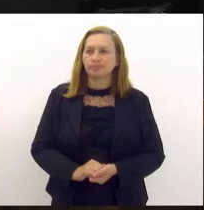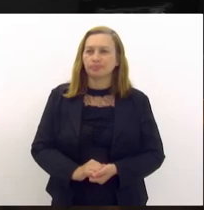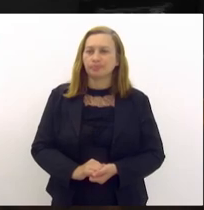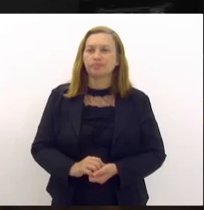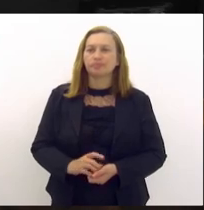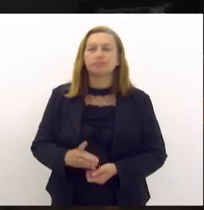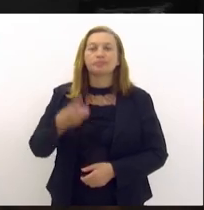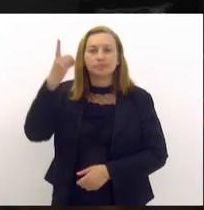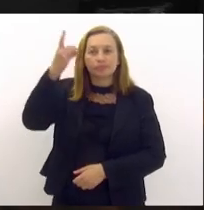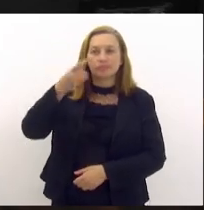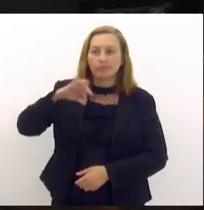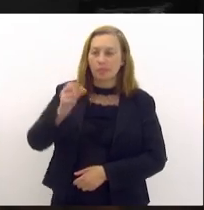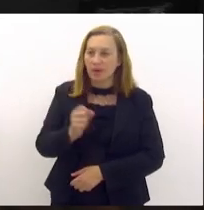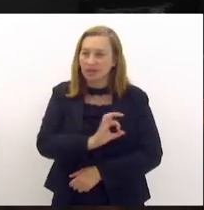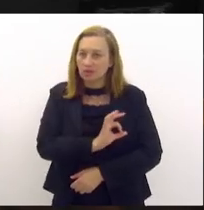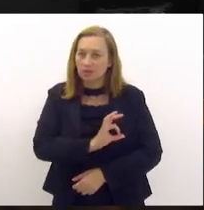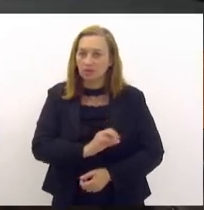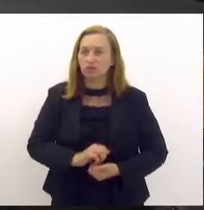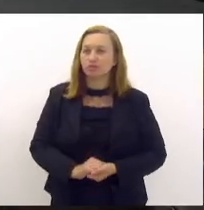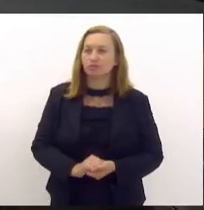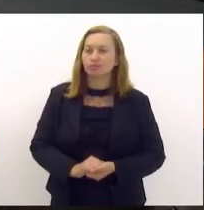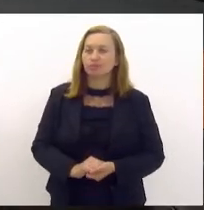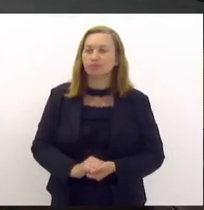Deputada Marta Rocha.